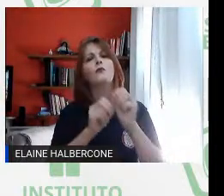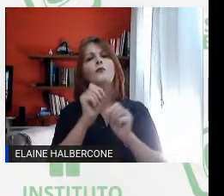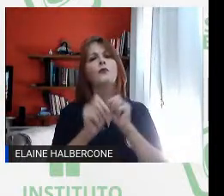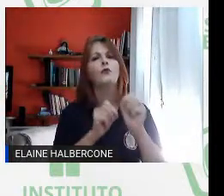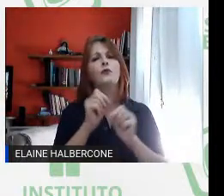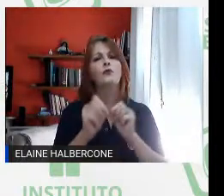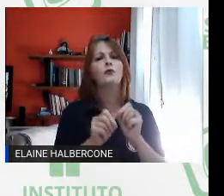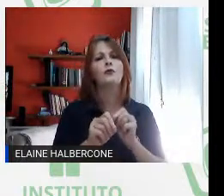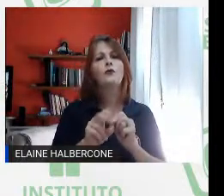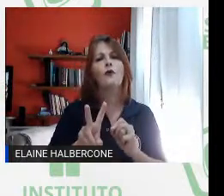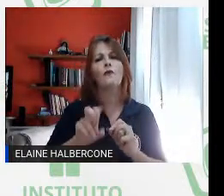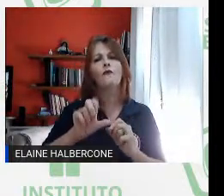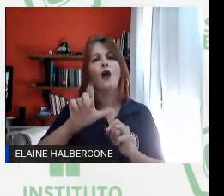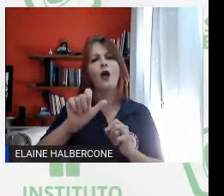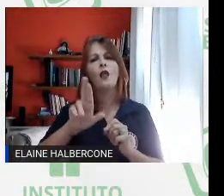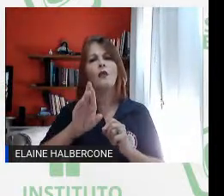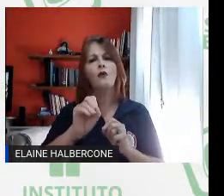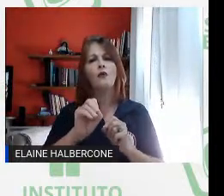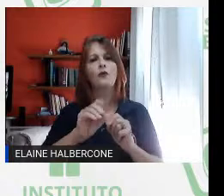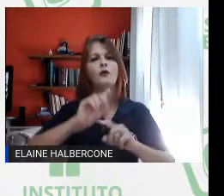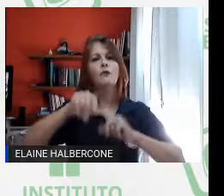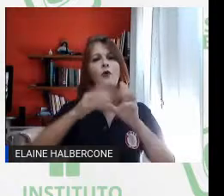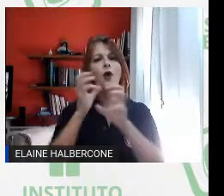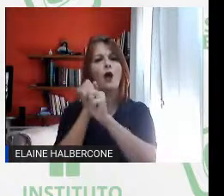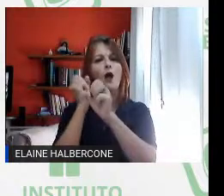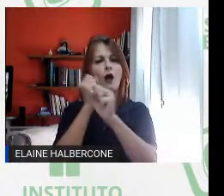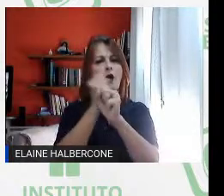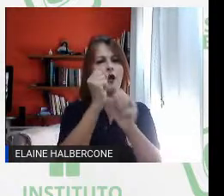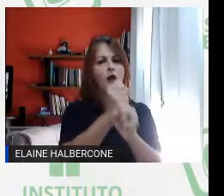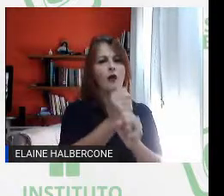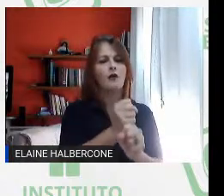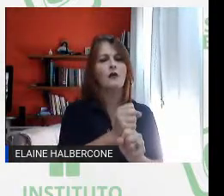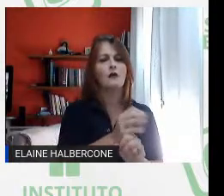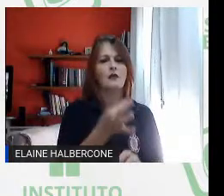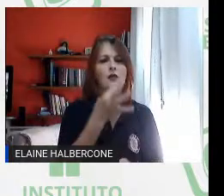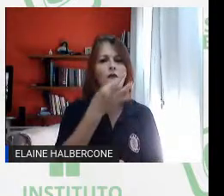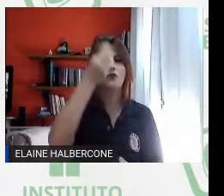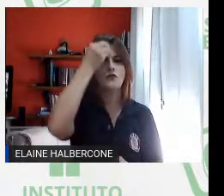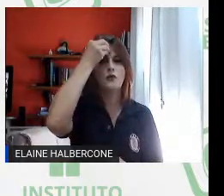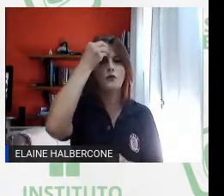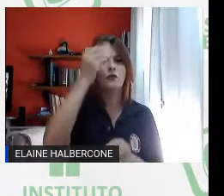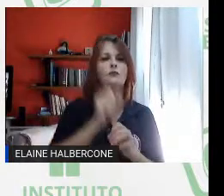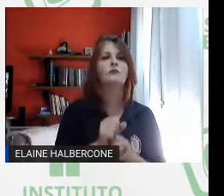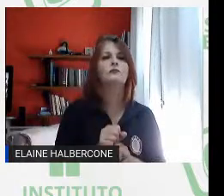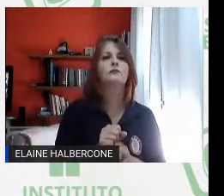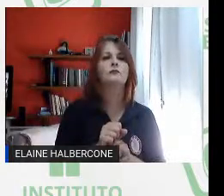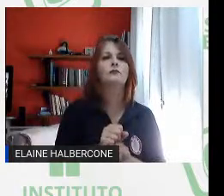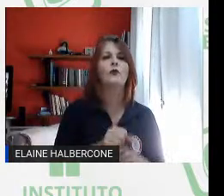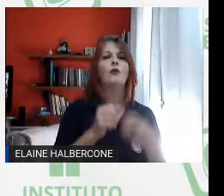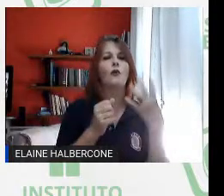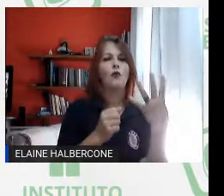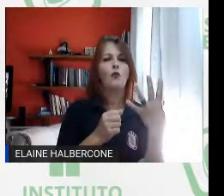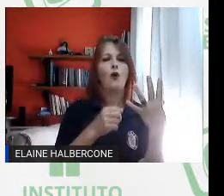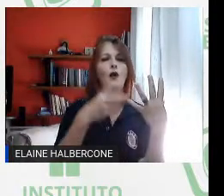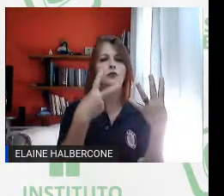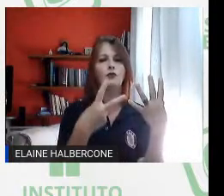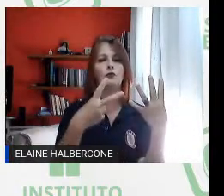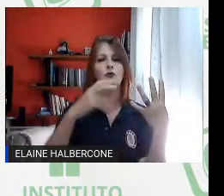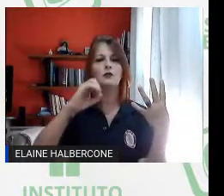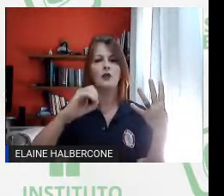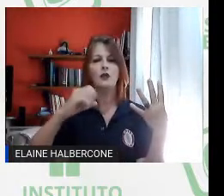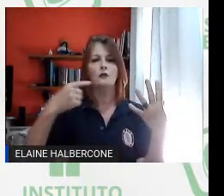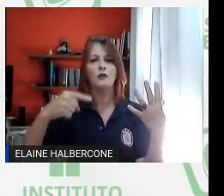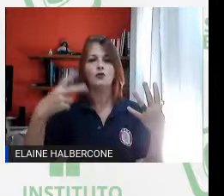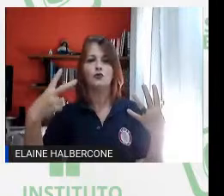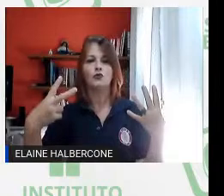os valores de y, depois de calculado nessa função. Ficaram 4, 2, 0, menos 2